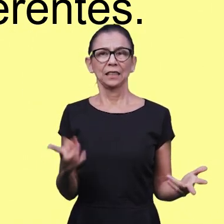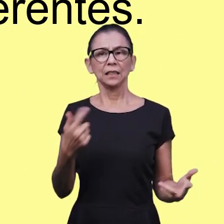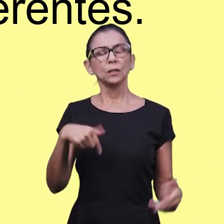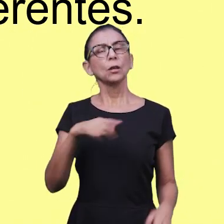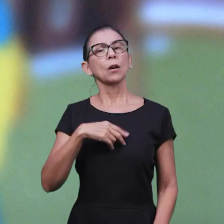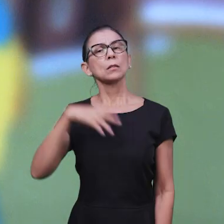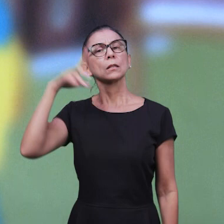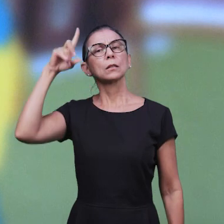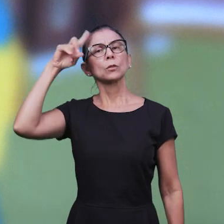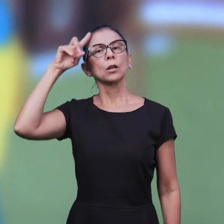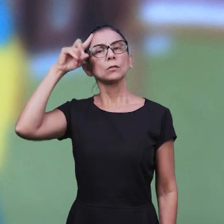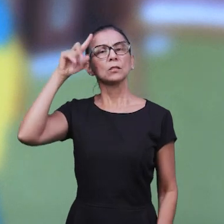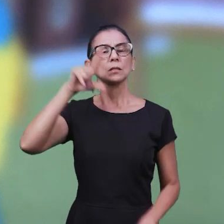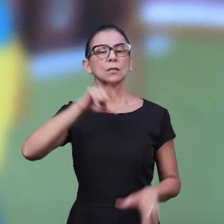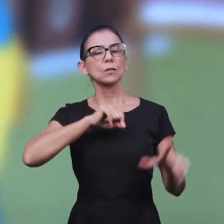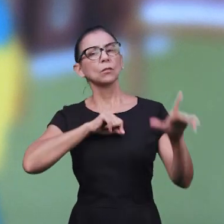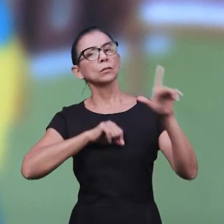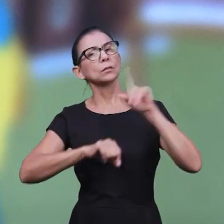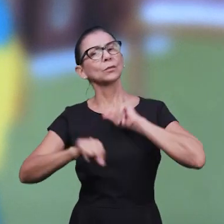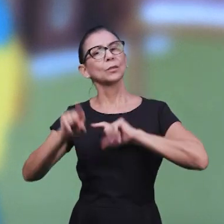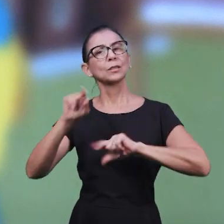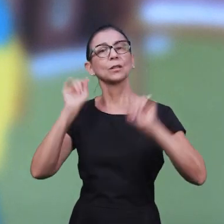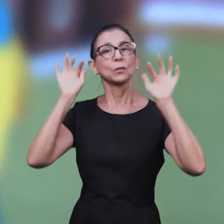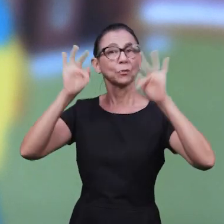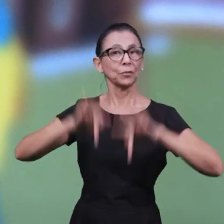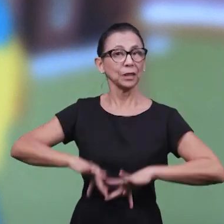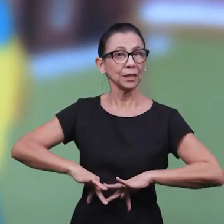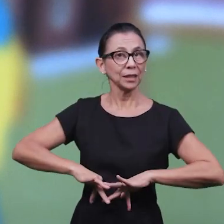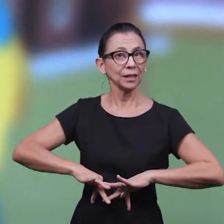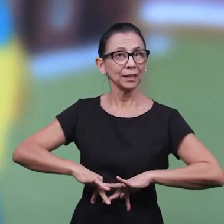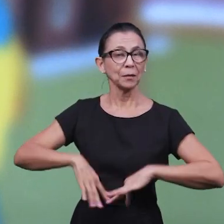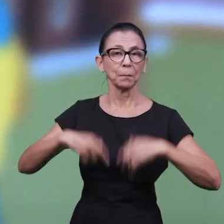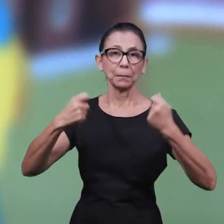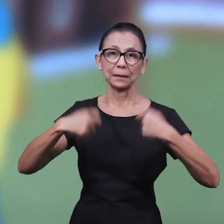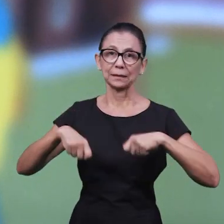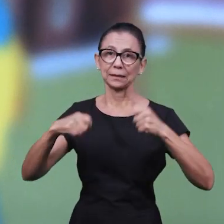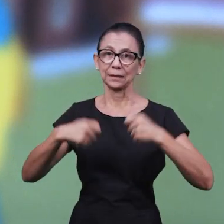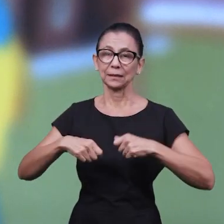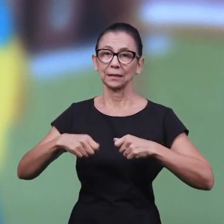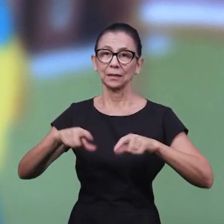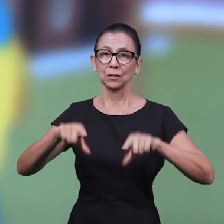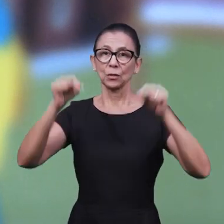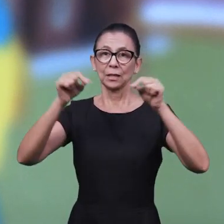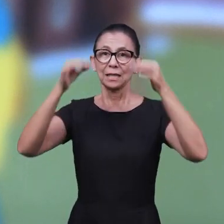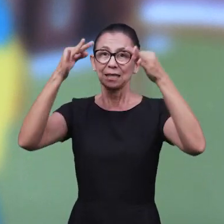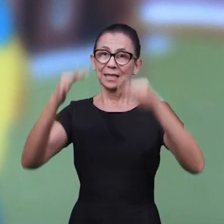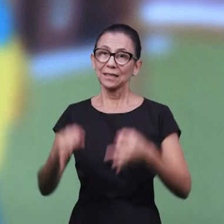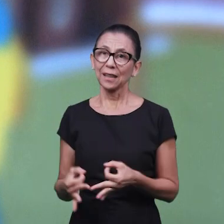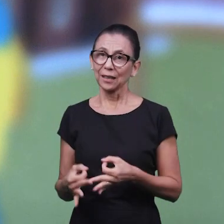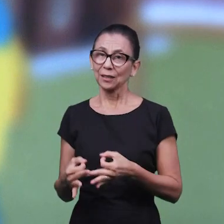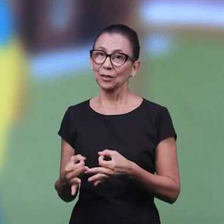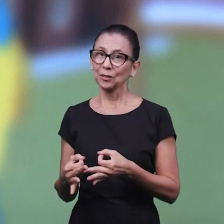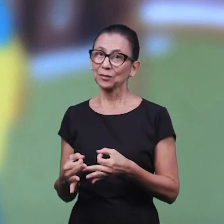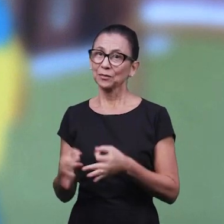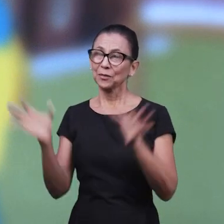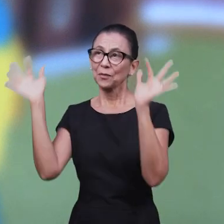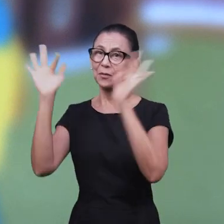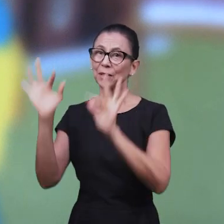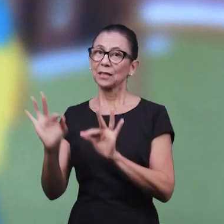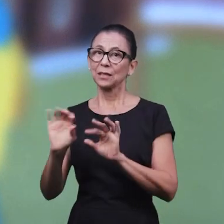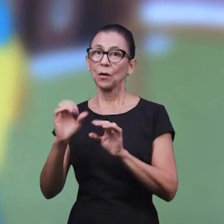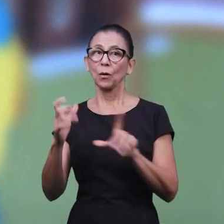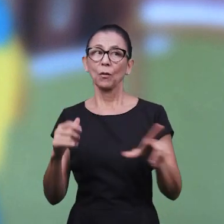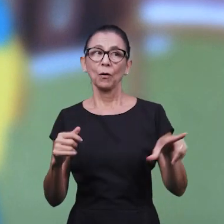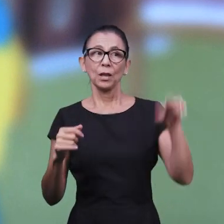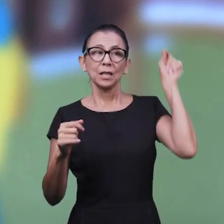os dias vai ajudar para a gente ter um final feliz na presença do Senhor, ou um final triste, longe